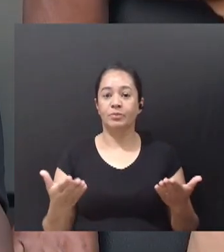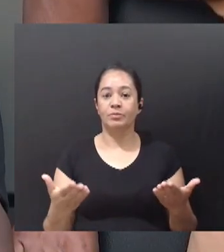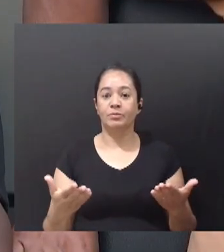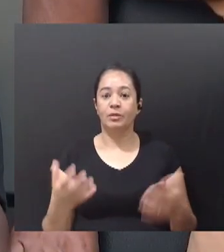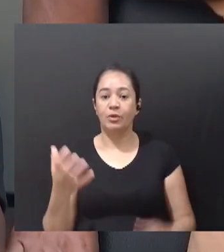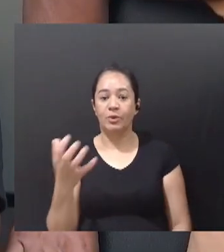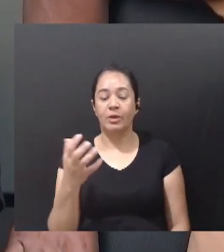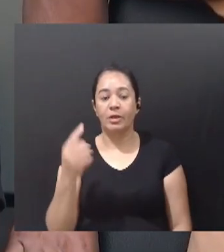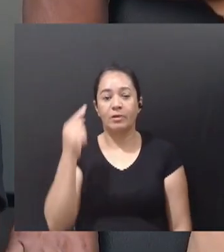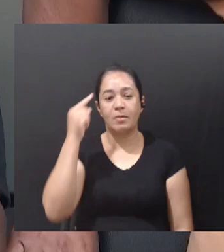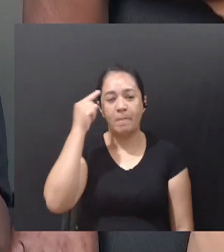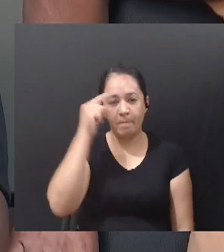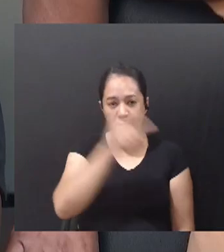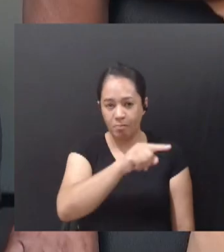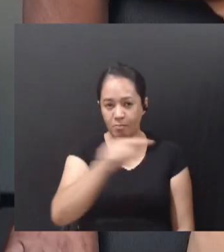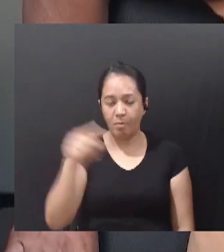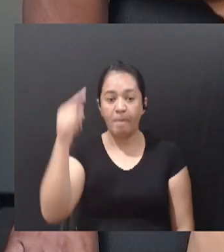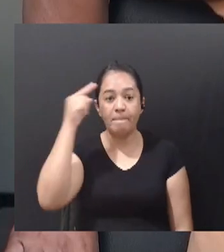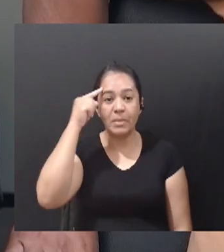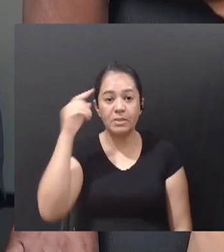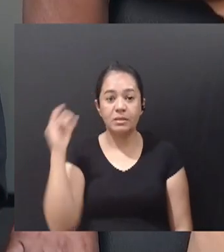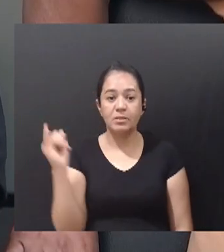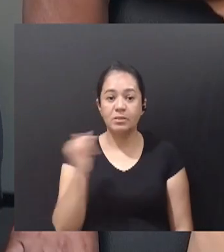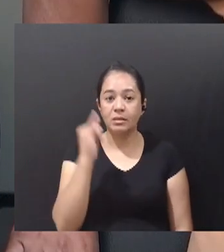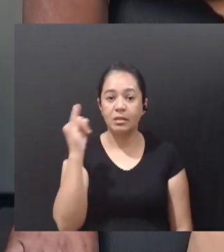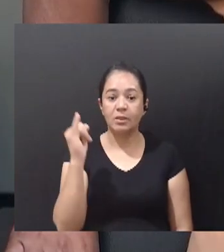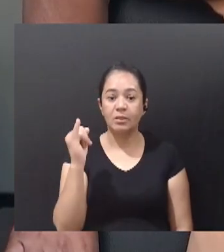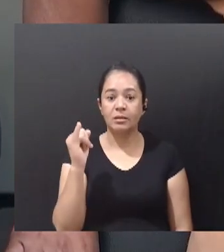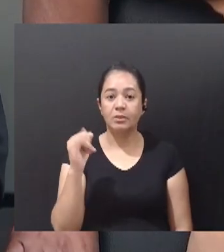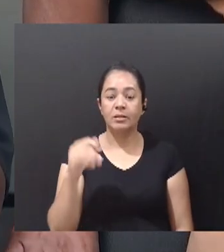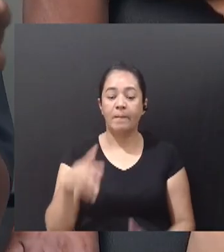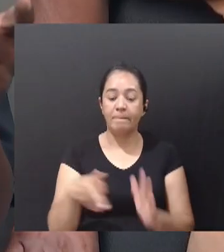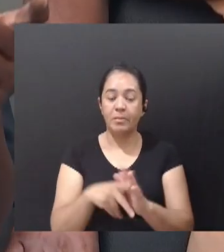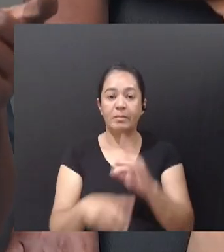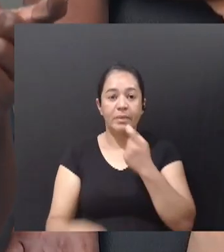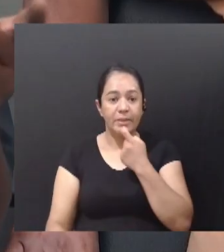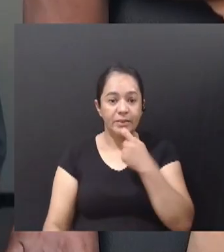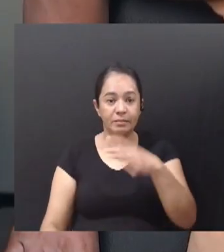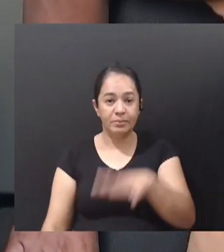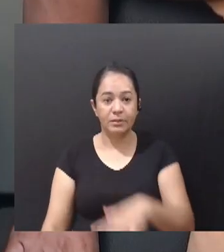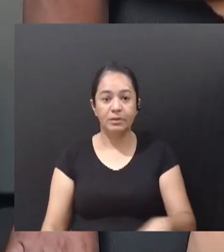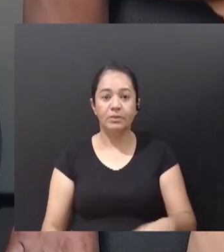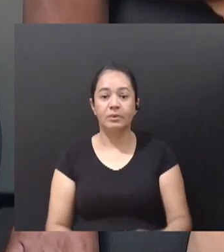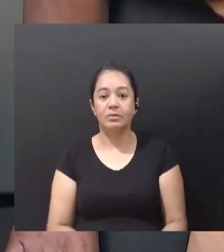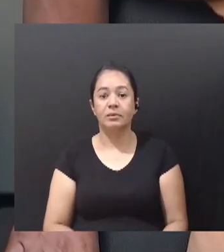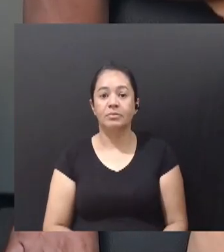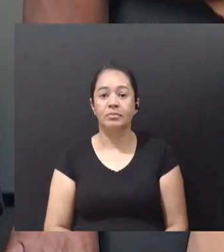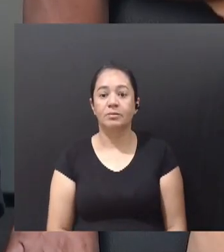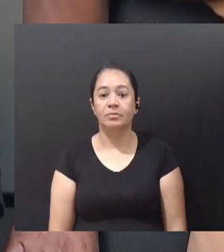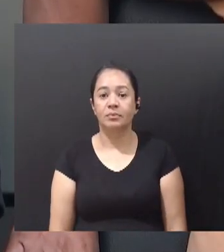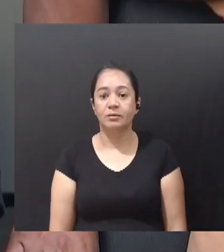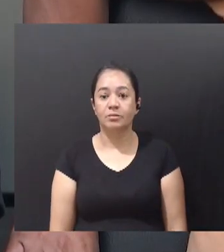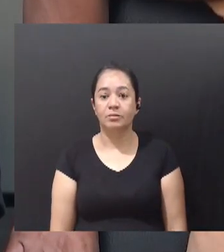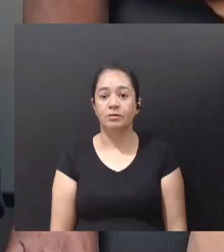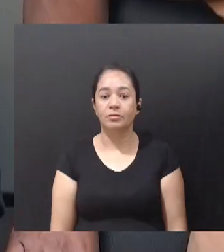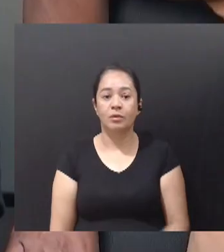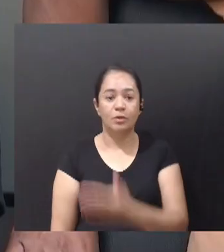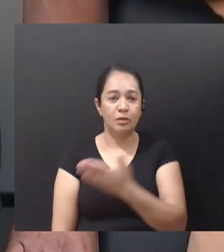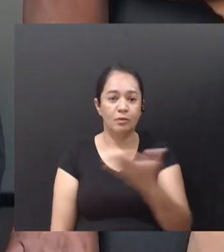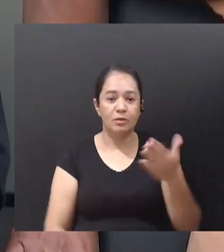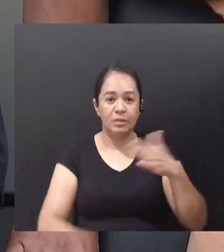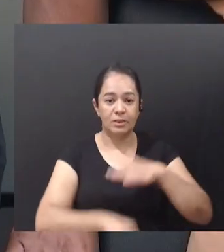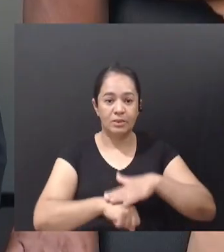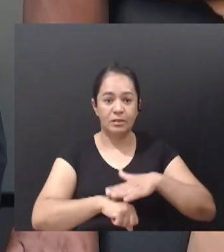pensassem, né, meu, na importância que tem para Campinas, né, meu? Para Campinas, o que vocês estão fazendo,